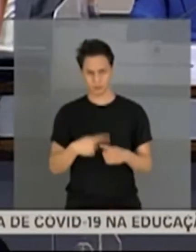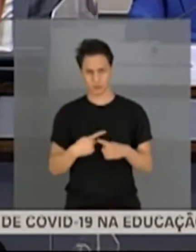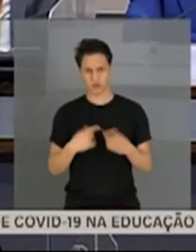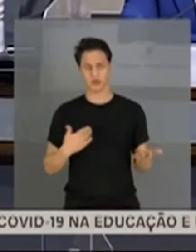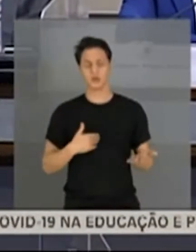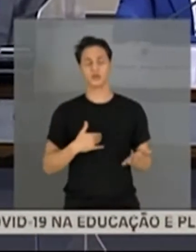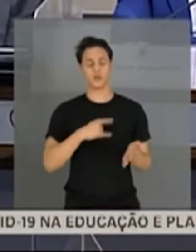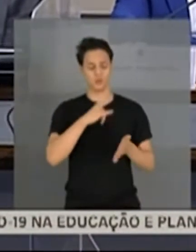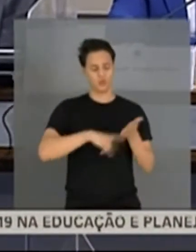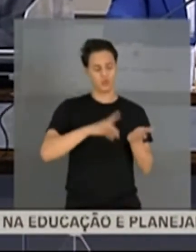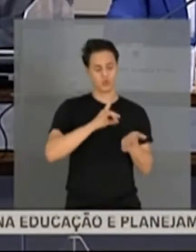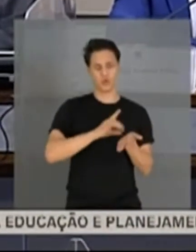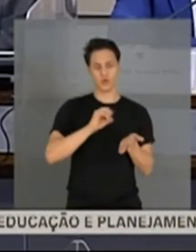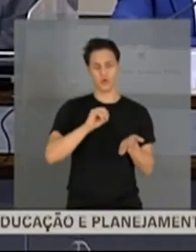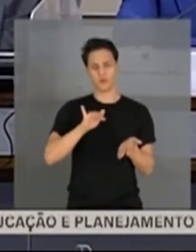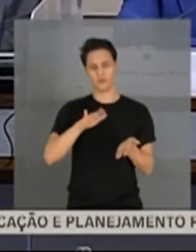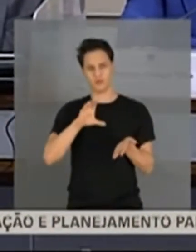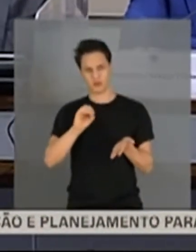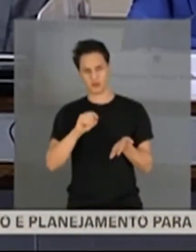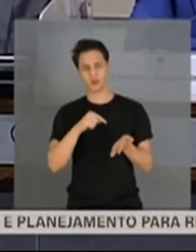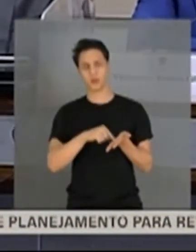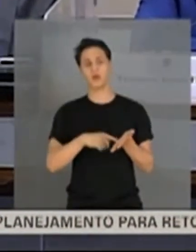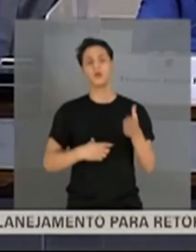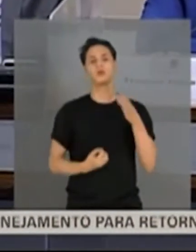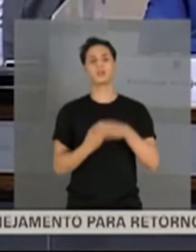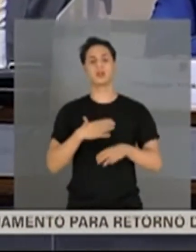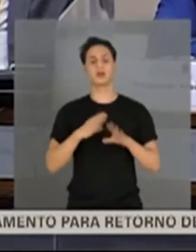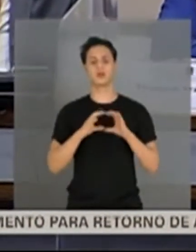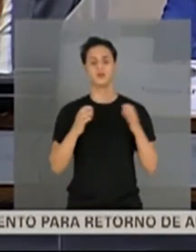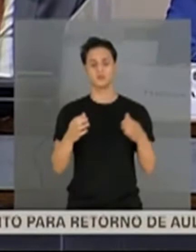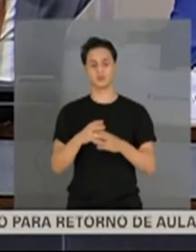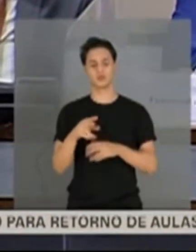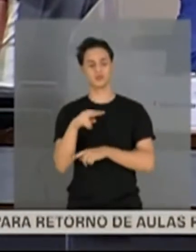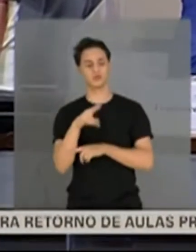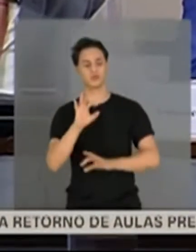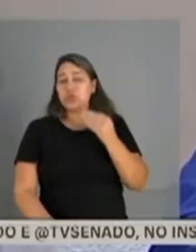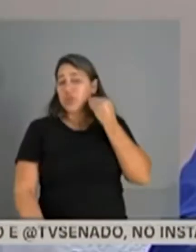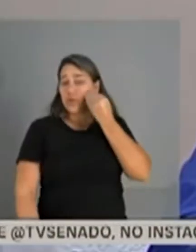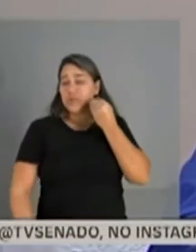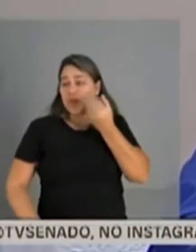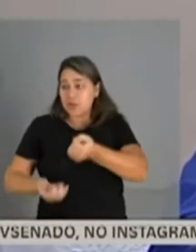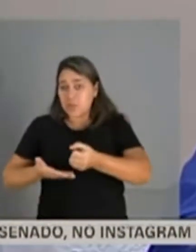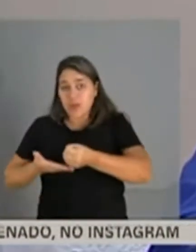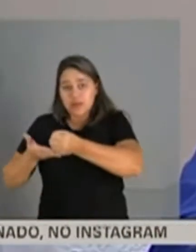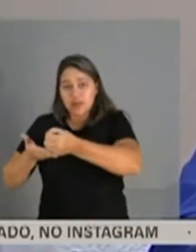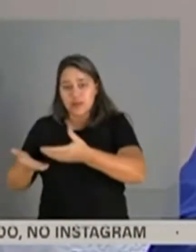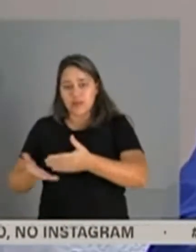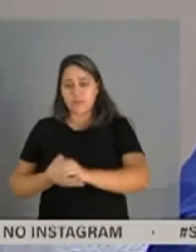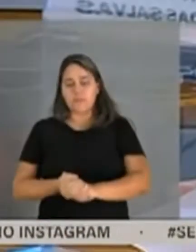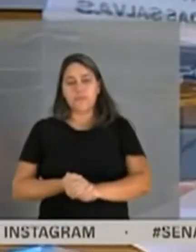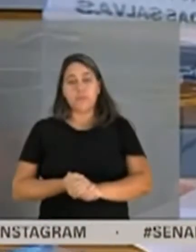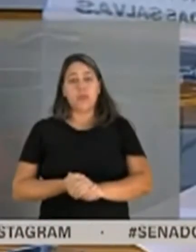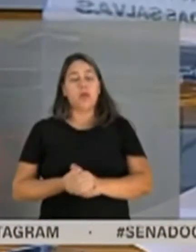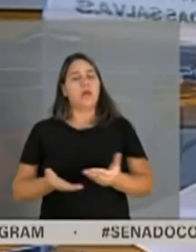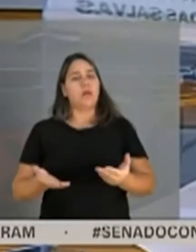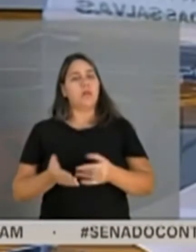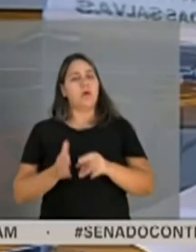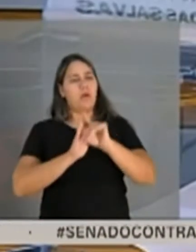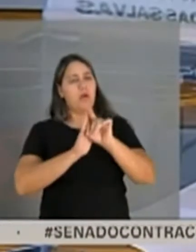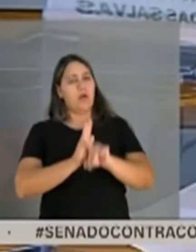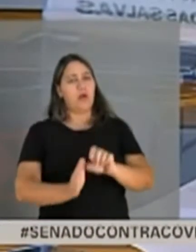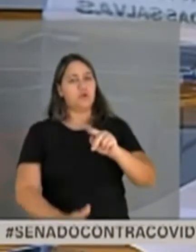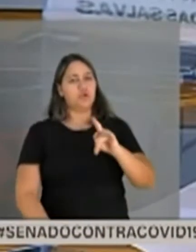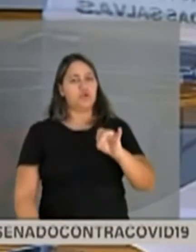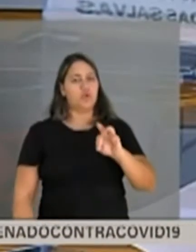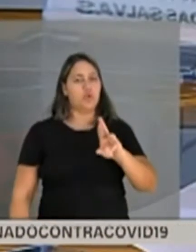indícios de irregularidades na escolha da empresa Luna Park Brinquedos. A auditoria do Tribunal de Contas diz que